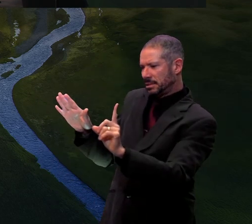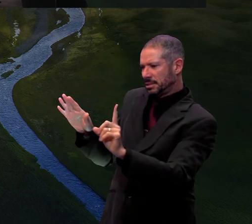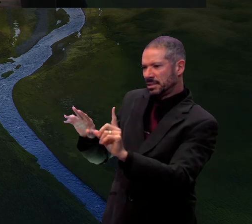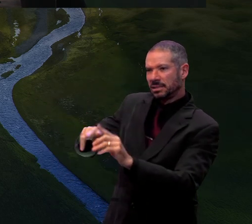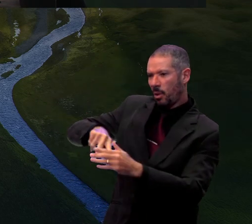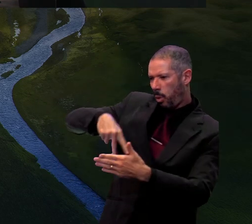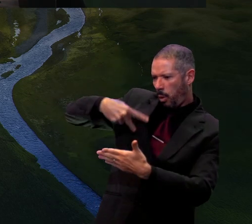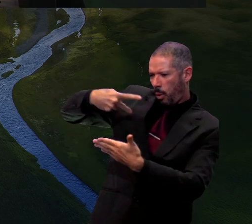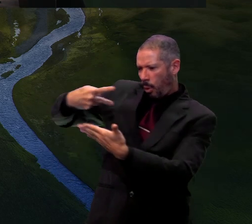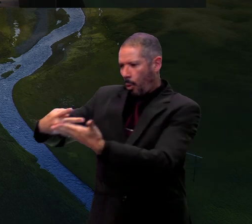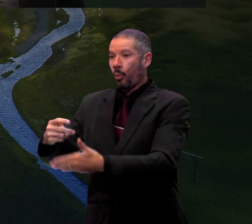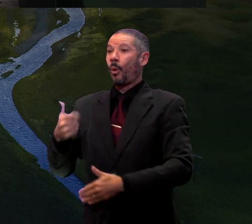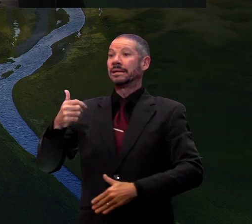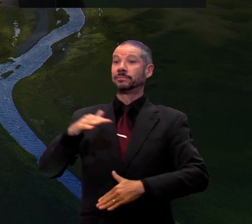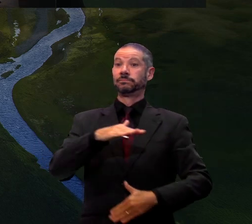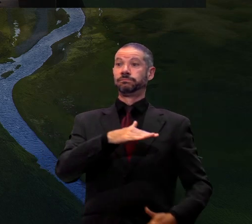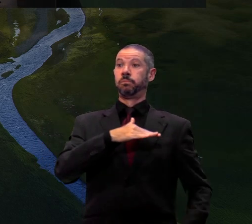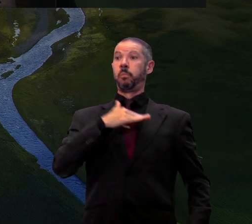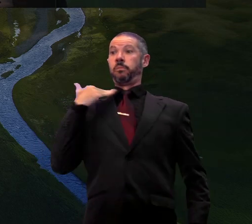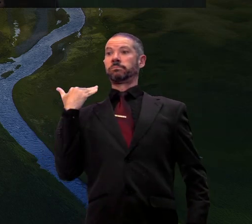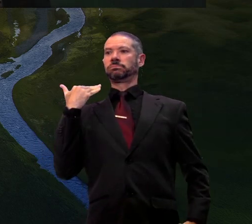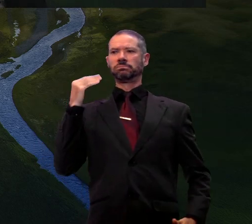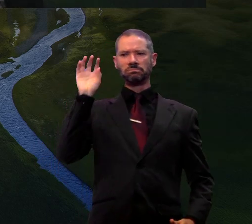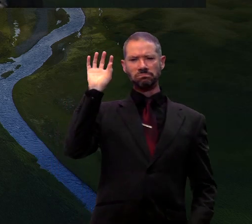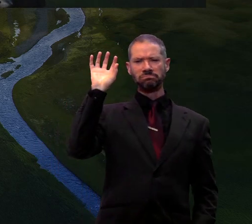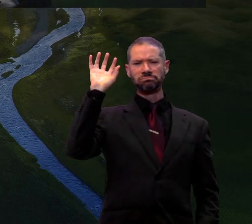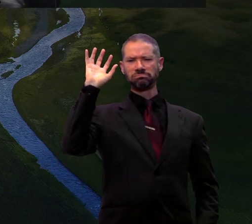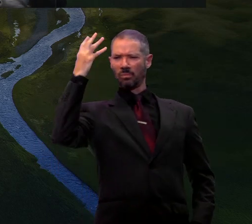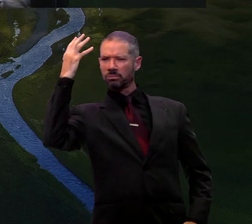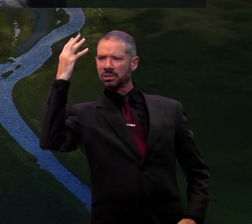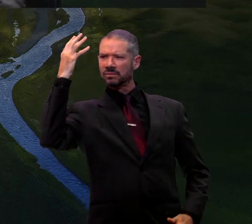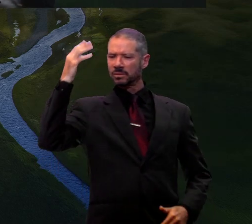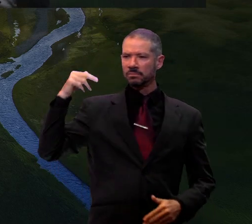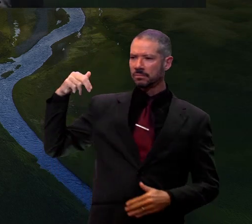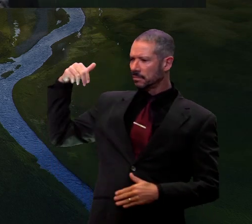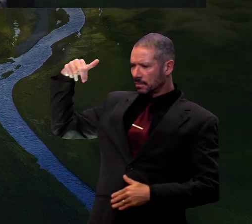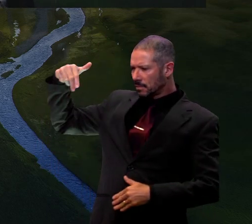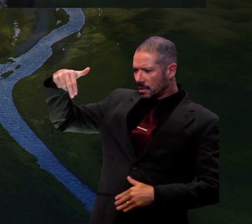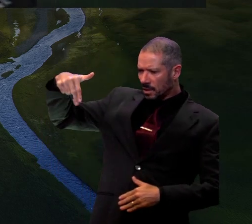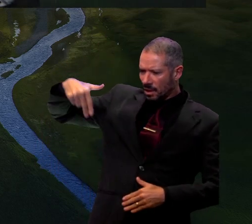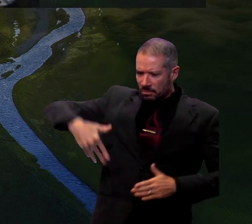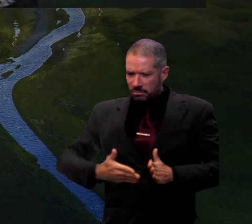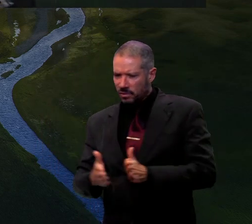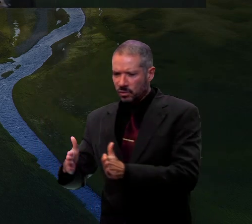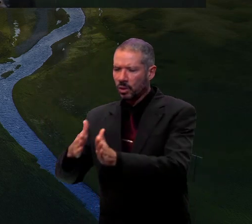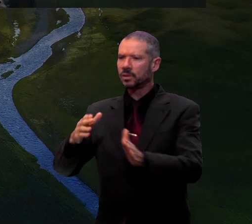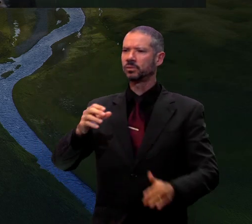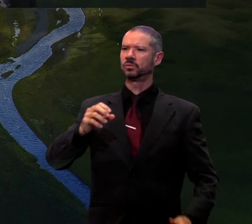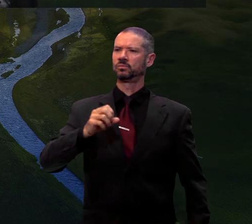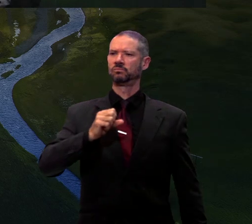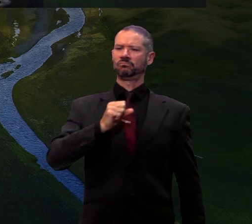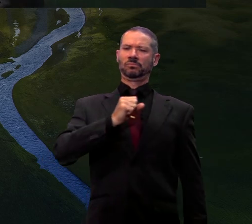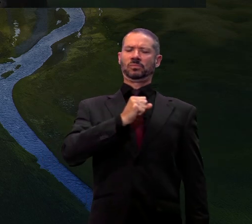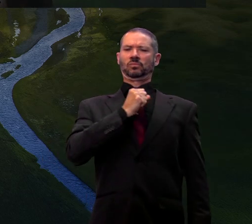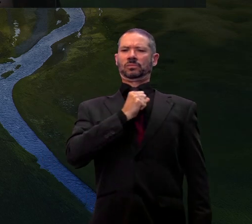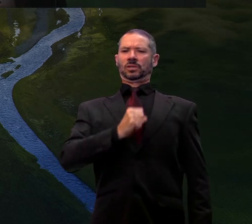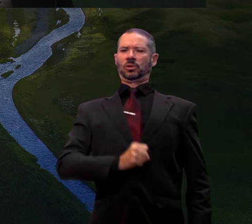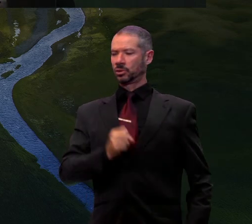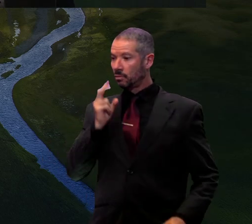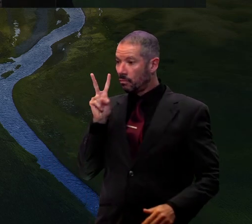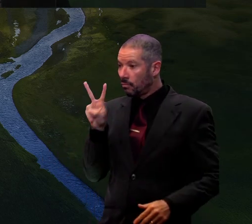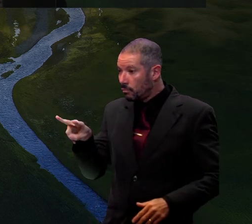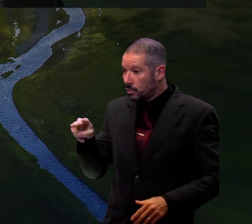deixando-o quase morto. Aconteceu estar descendo pela mesma estrada um sacerdote. Quando viu o